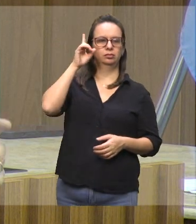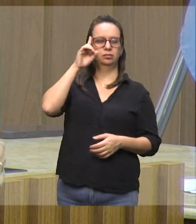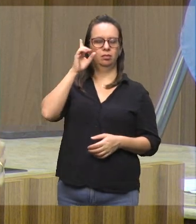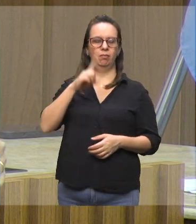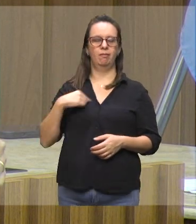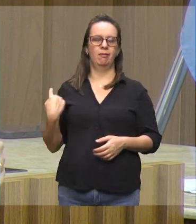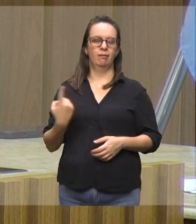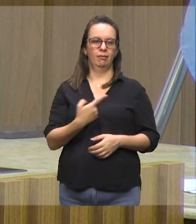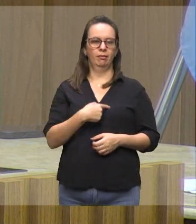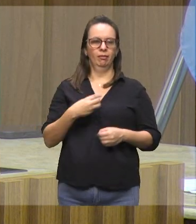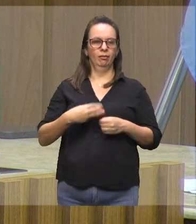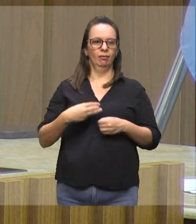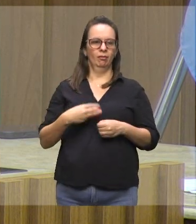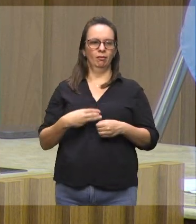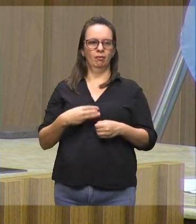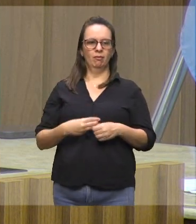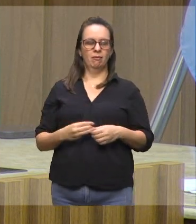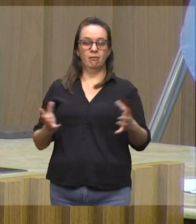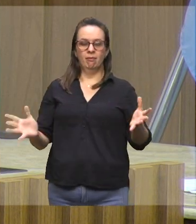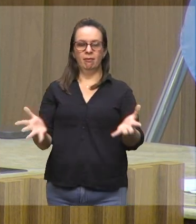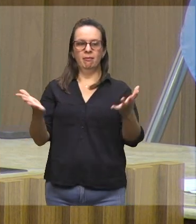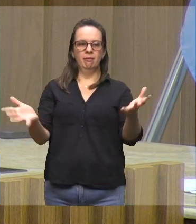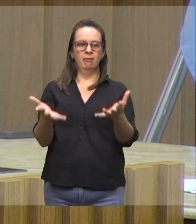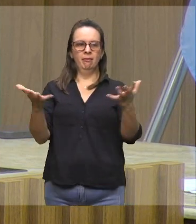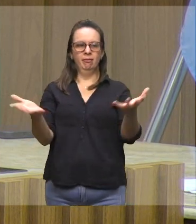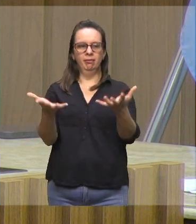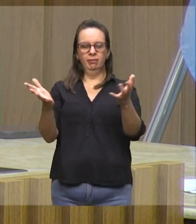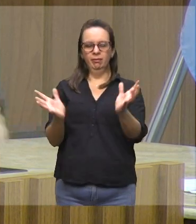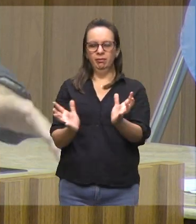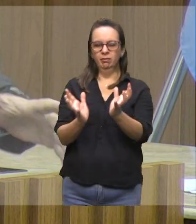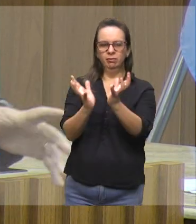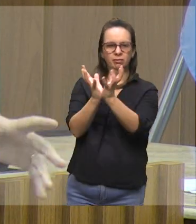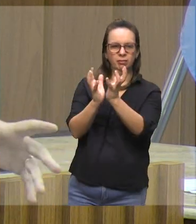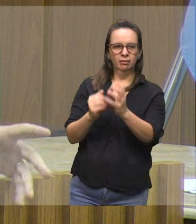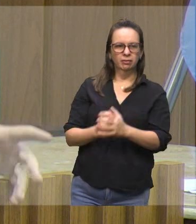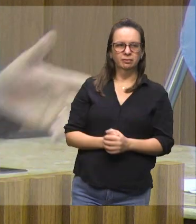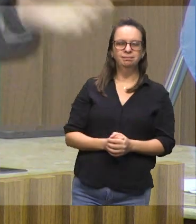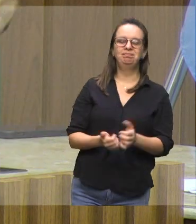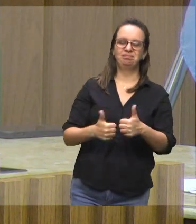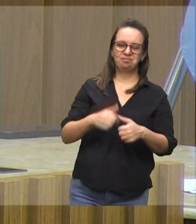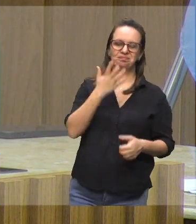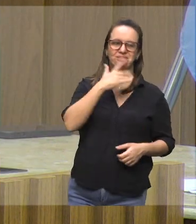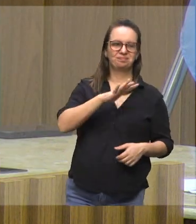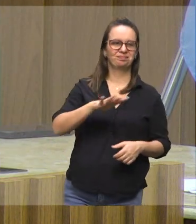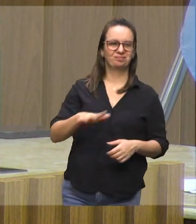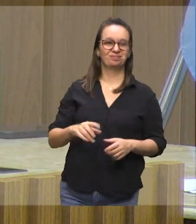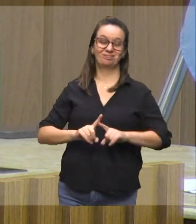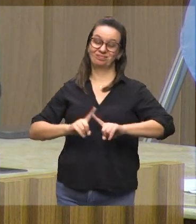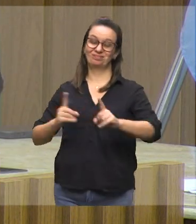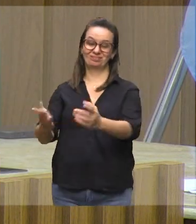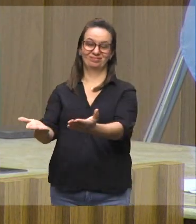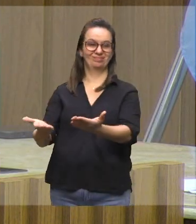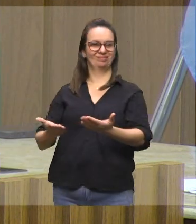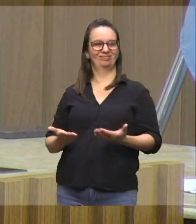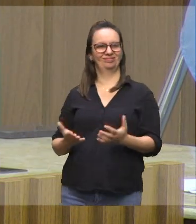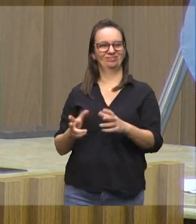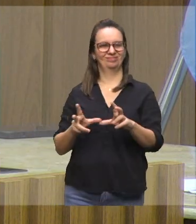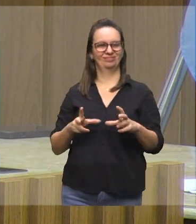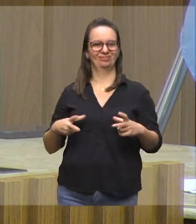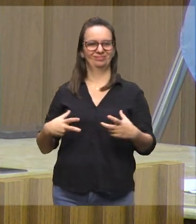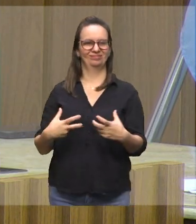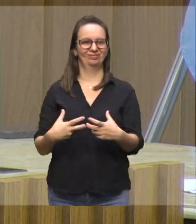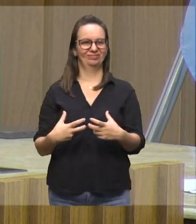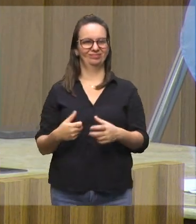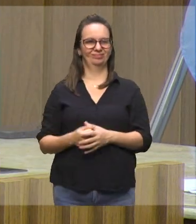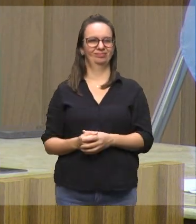escolar, incentivando a formação de grêmios estudantis. Eu sei que são crianças pequenas, mas a gente recebe aqui na Câmara, invariavelmente,